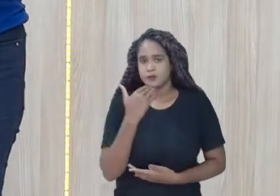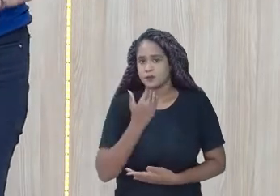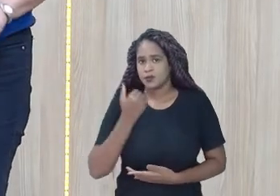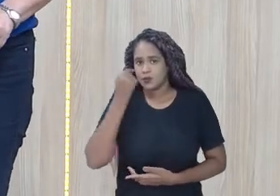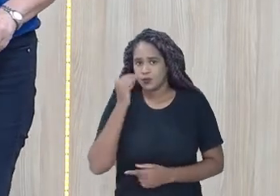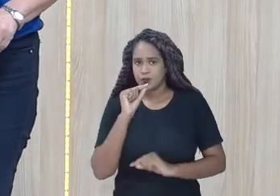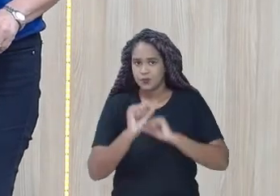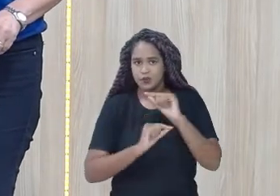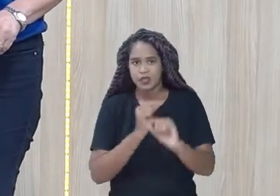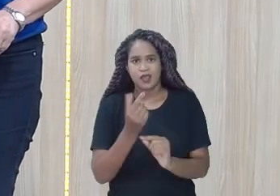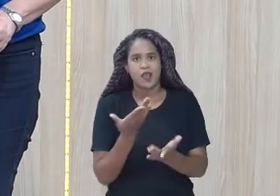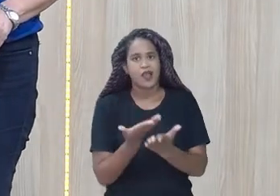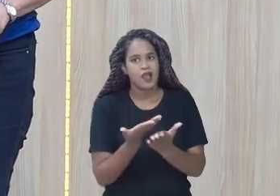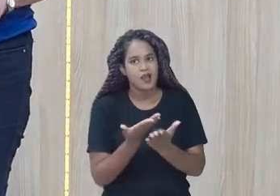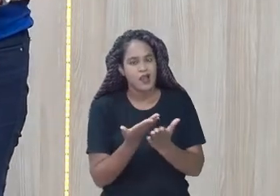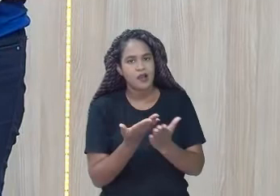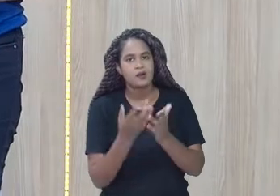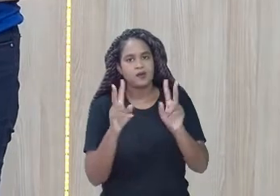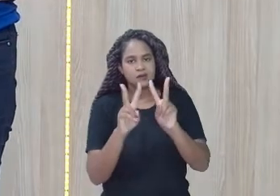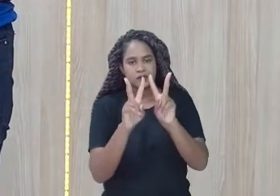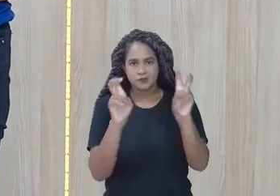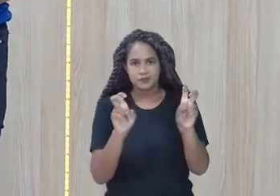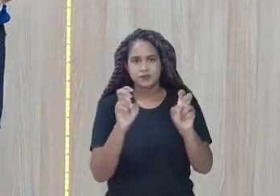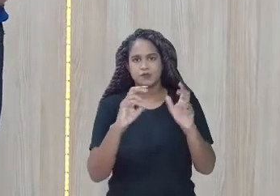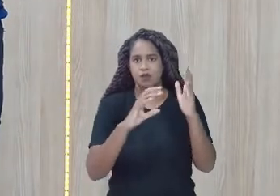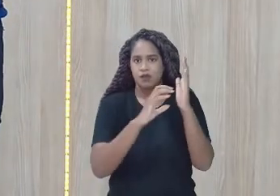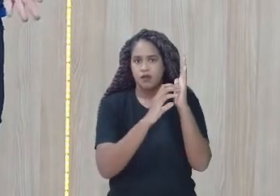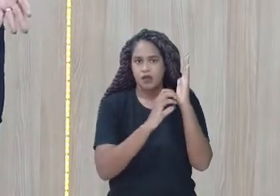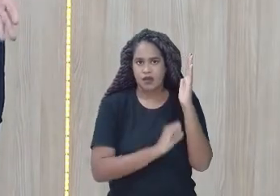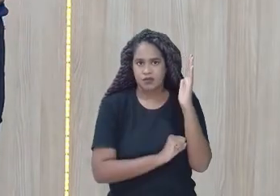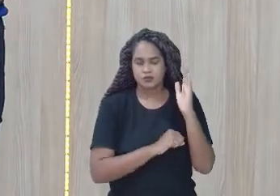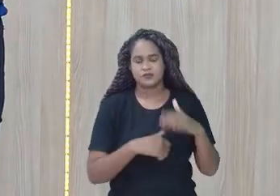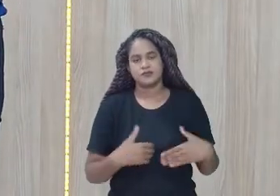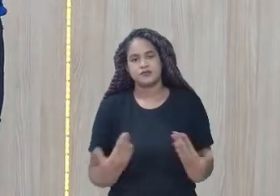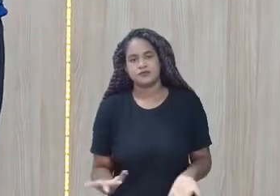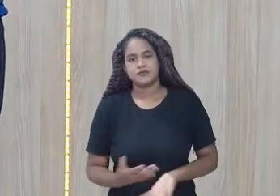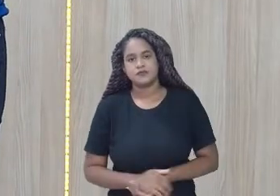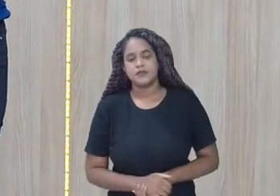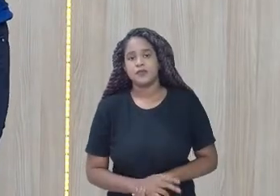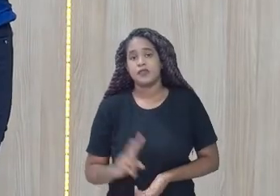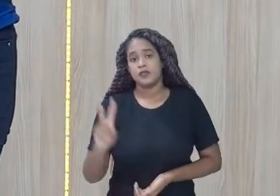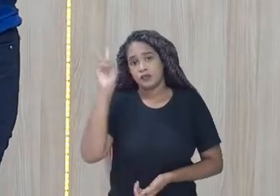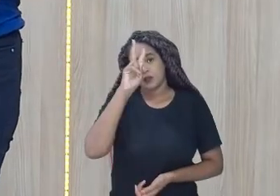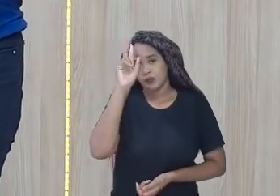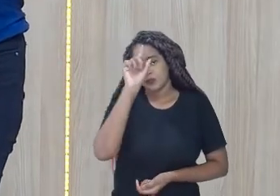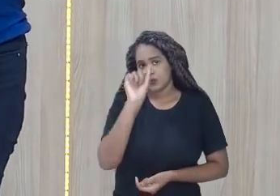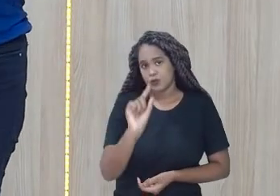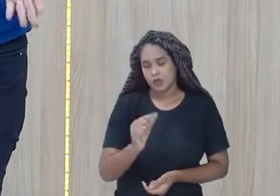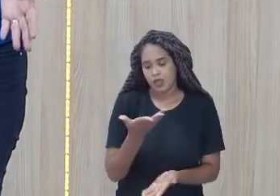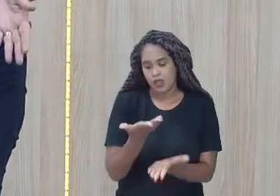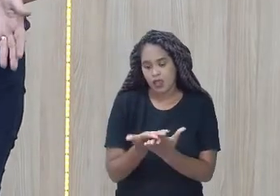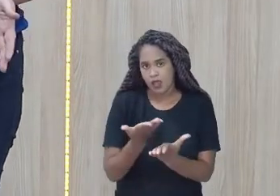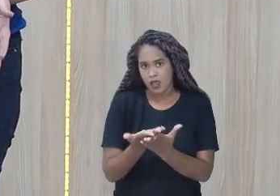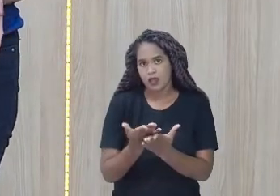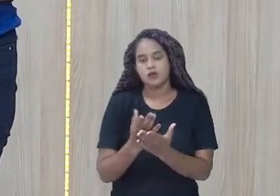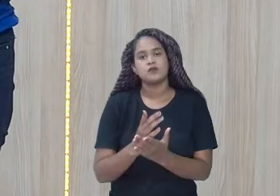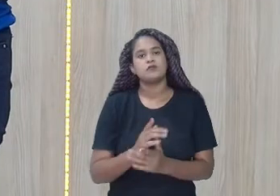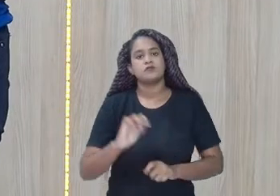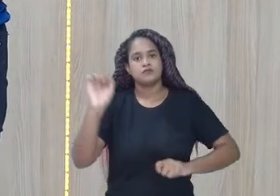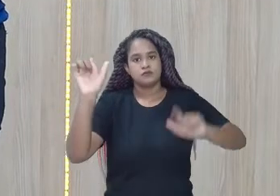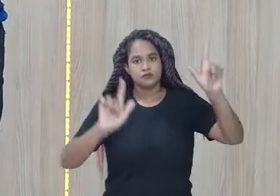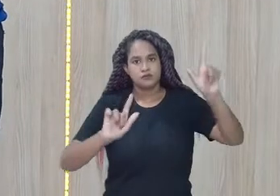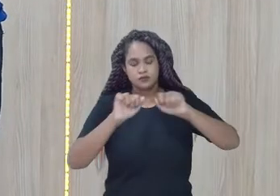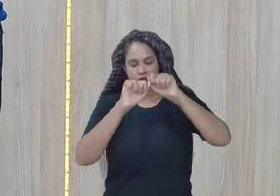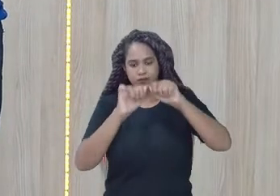para termos mais alguma coisa sobre a AIDS. Lembramos que nossas aulas estão na TV e